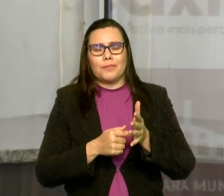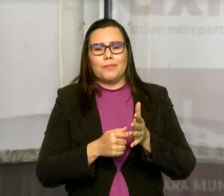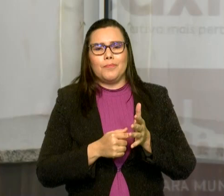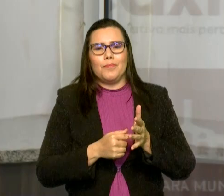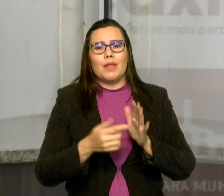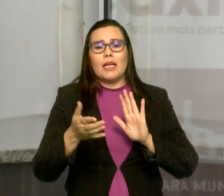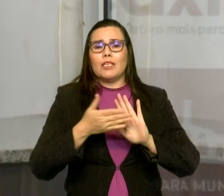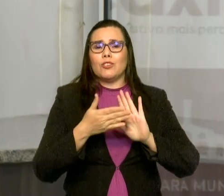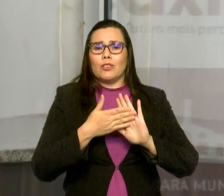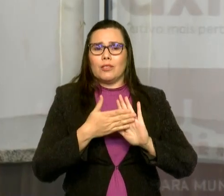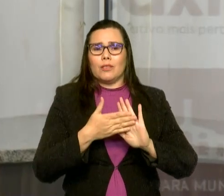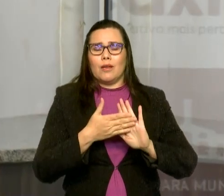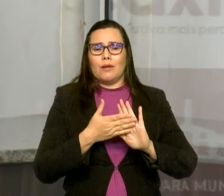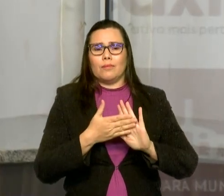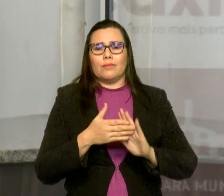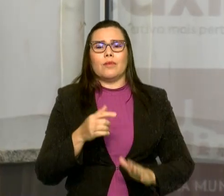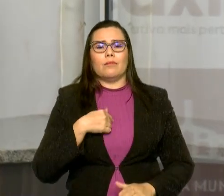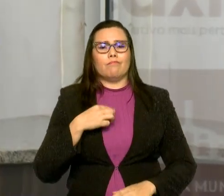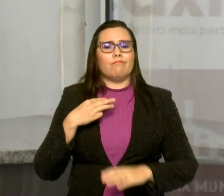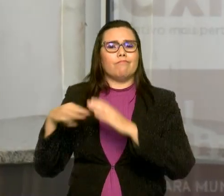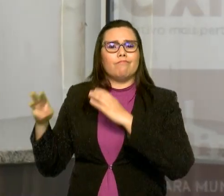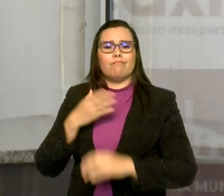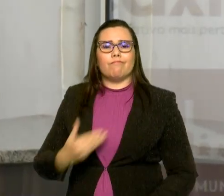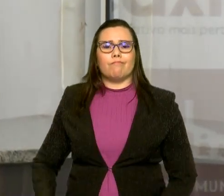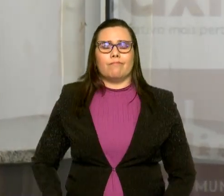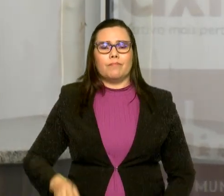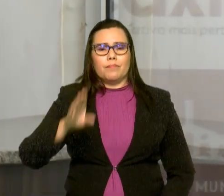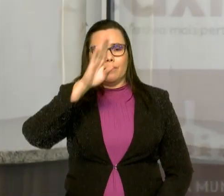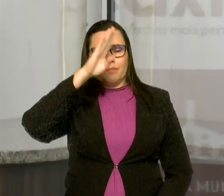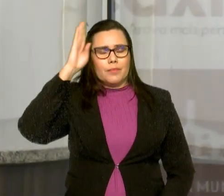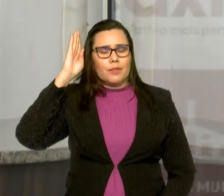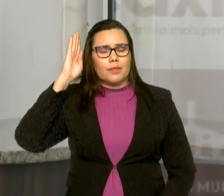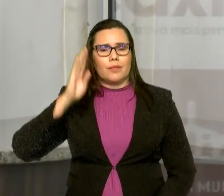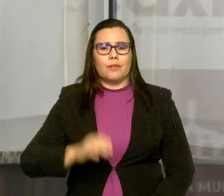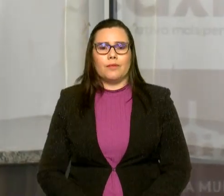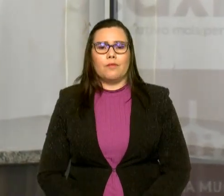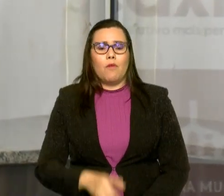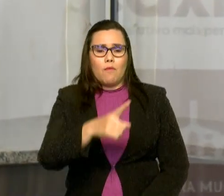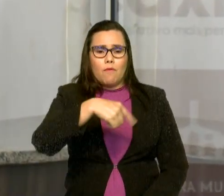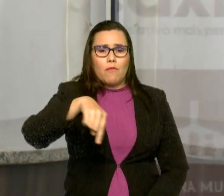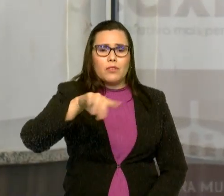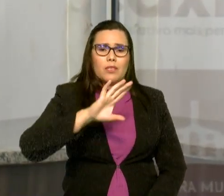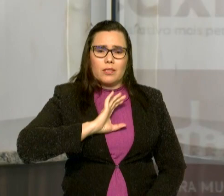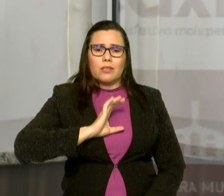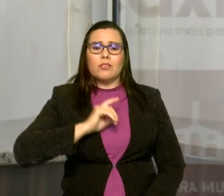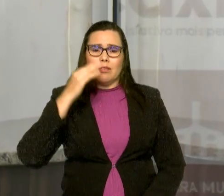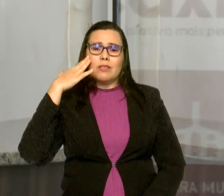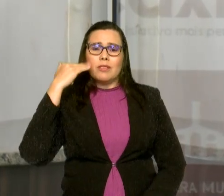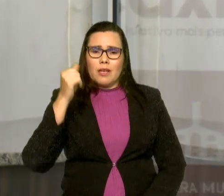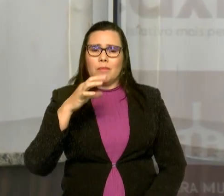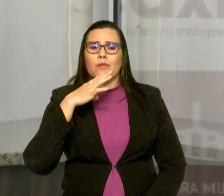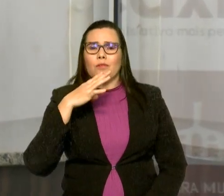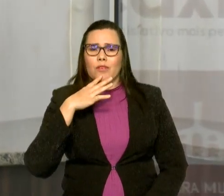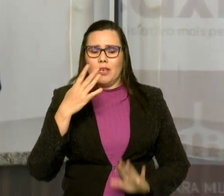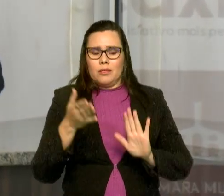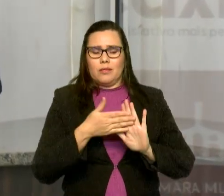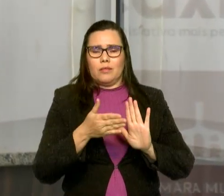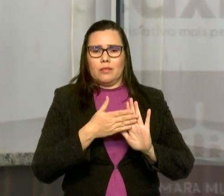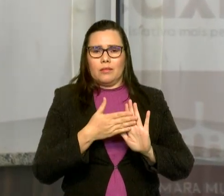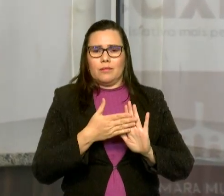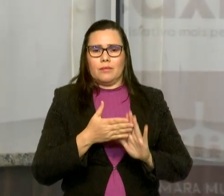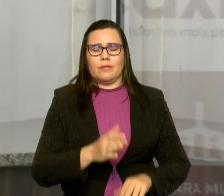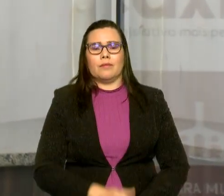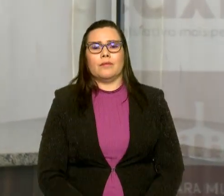indicação que estamos fazendo ao senhor governador Carlos Brandão. Carlos caxienses sabe do que eu estou falando aqui, e os prefeitos da região, Ferdinando, está ali a nos